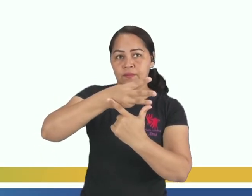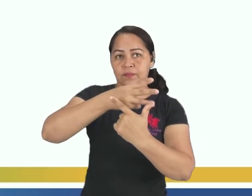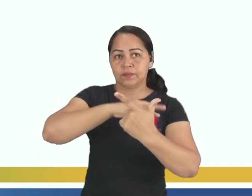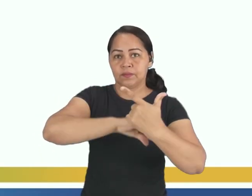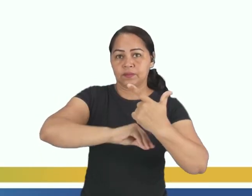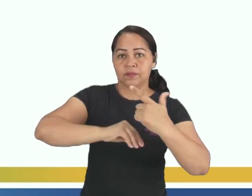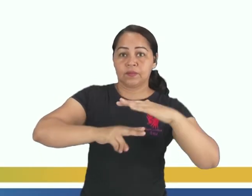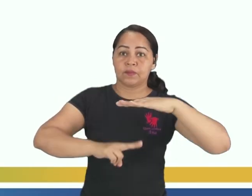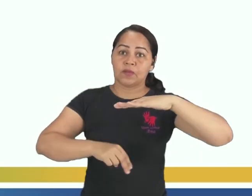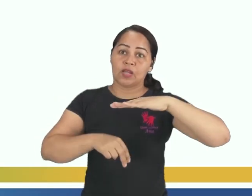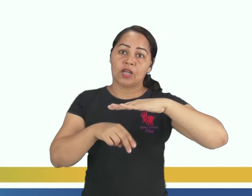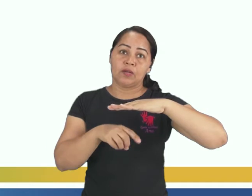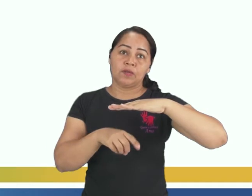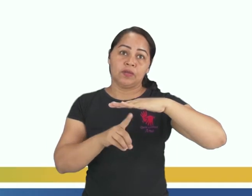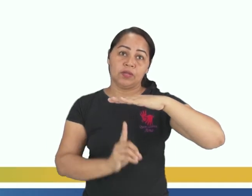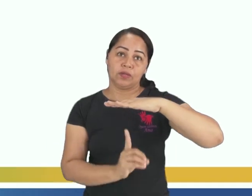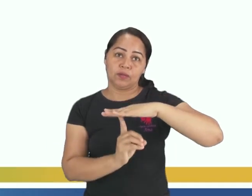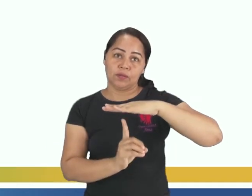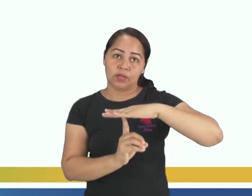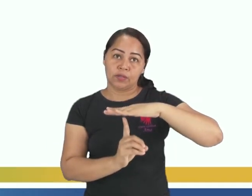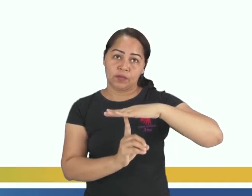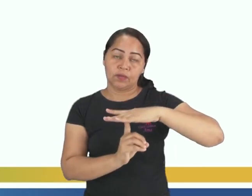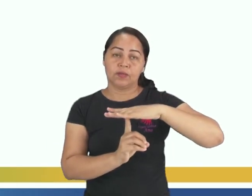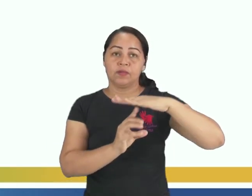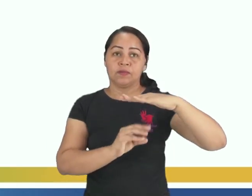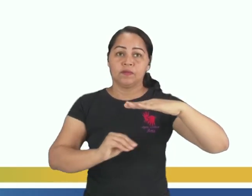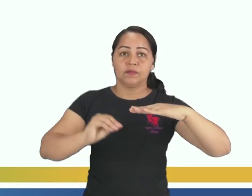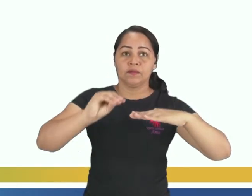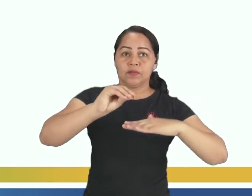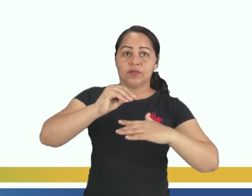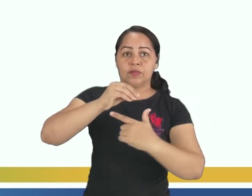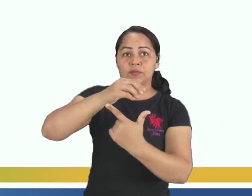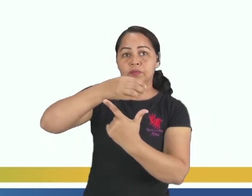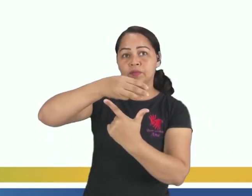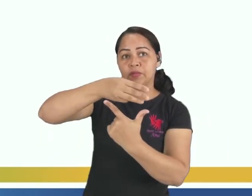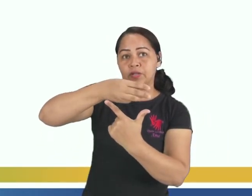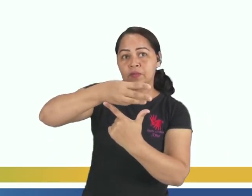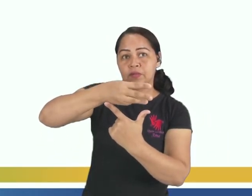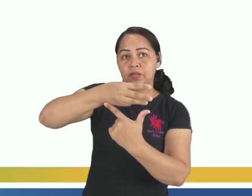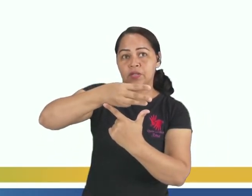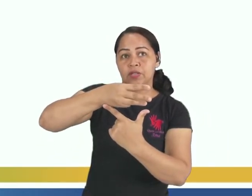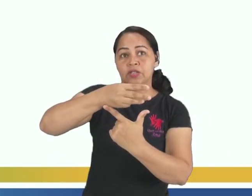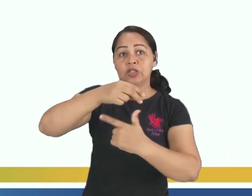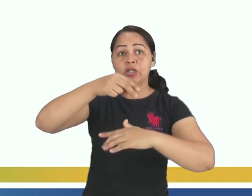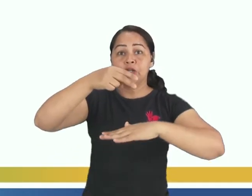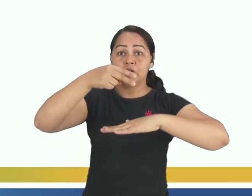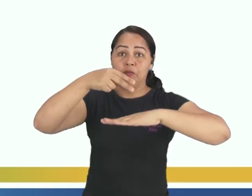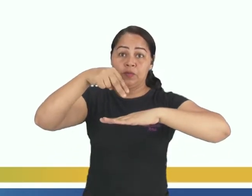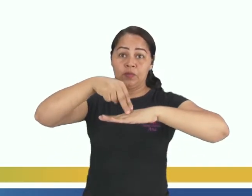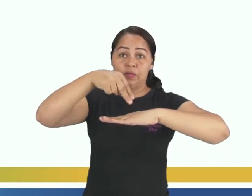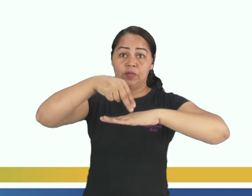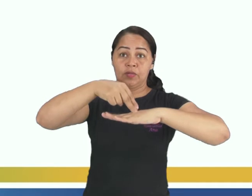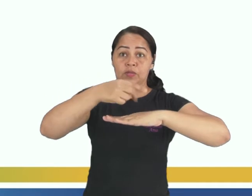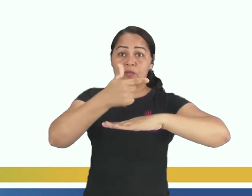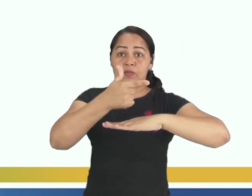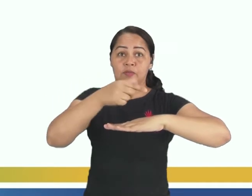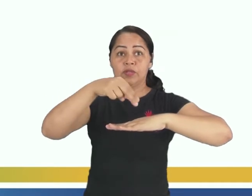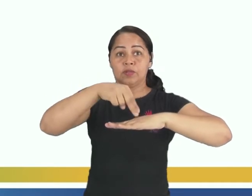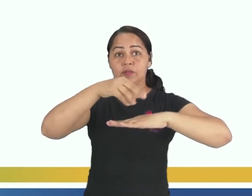virou índice da raiz. O 2 era o numerador do expoente, virou expoente do 7 dentro do radical,